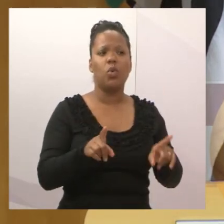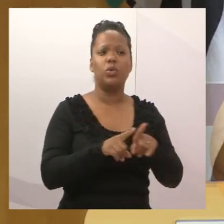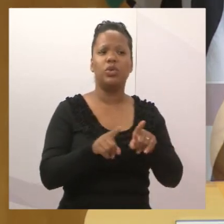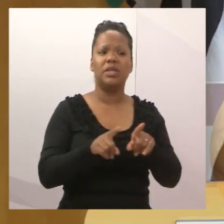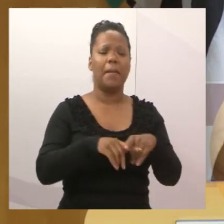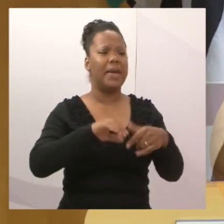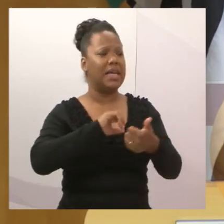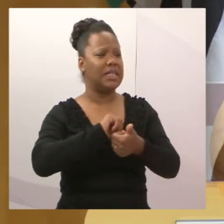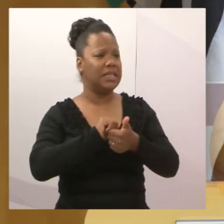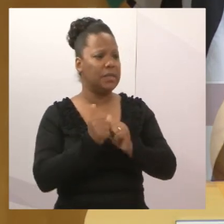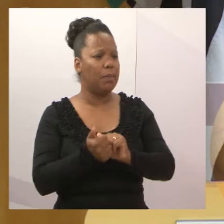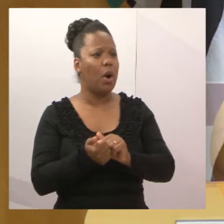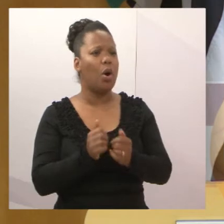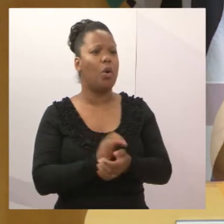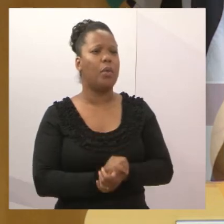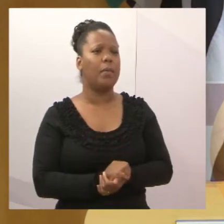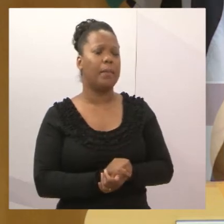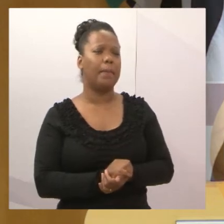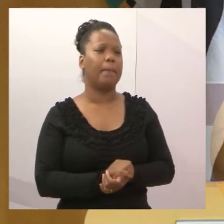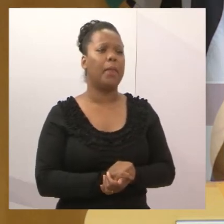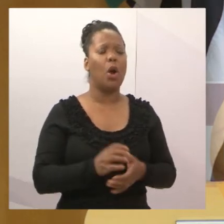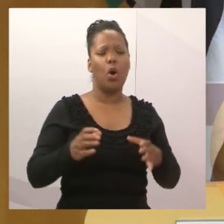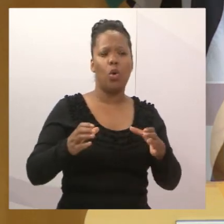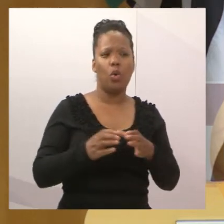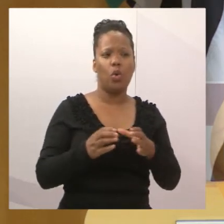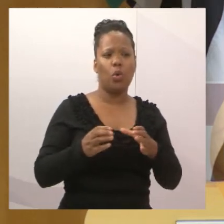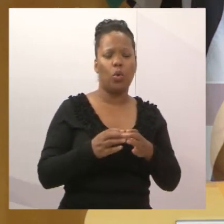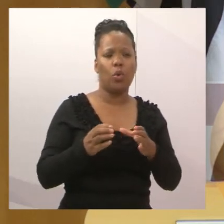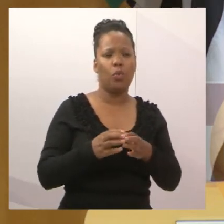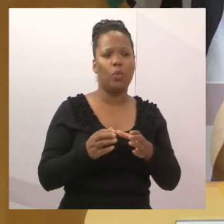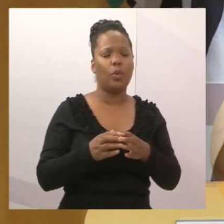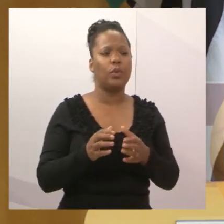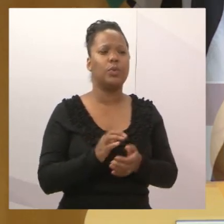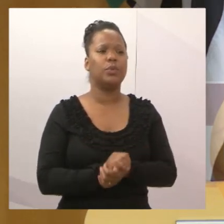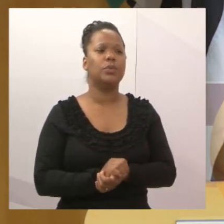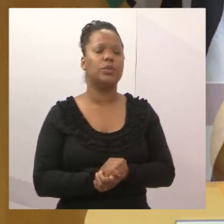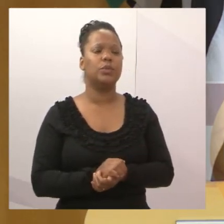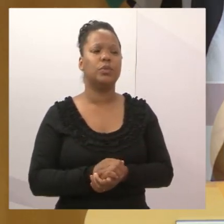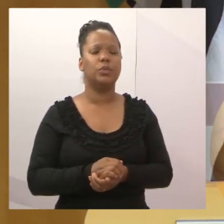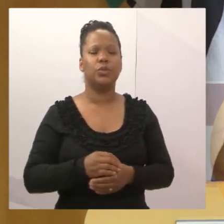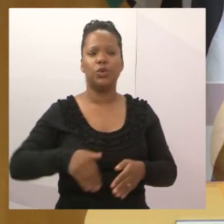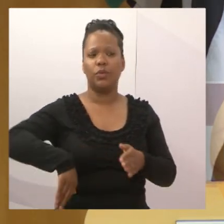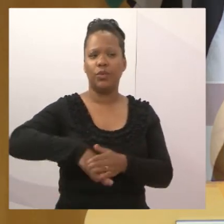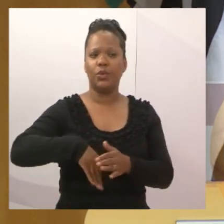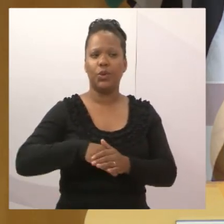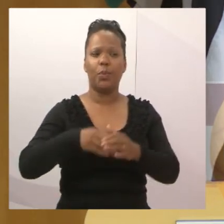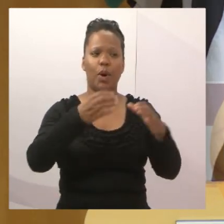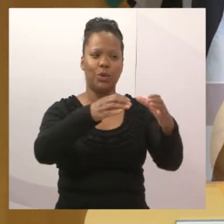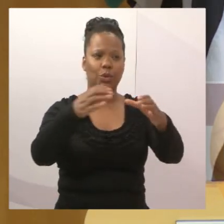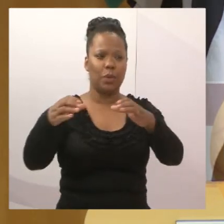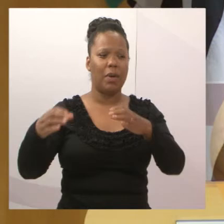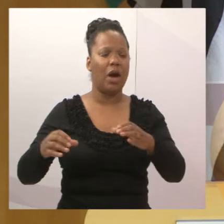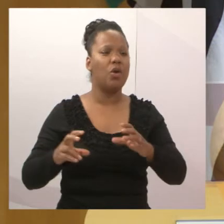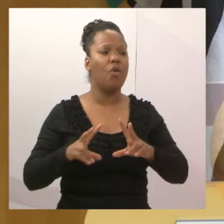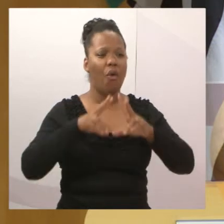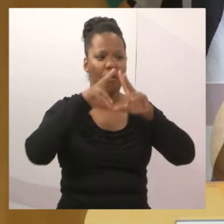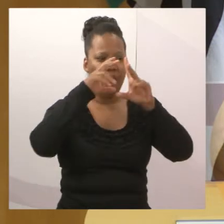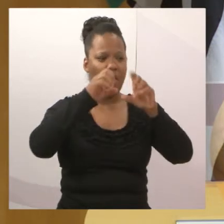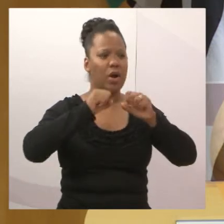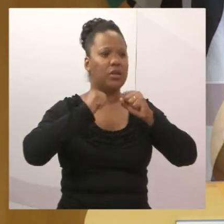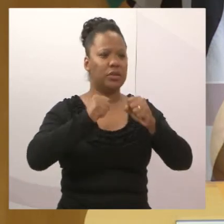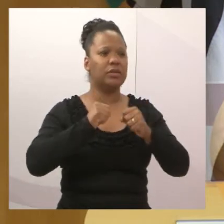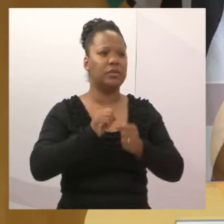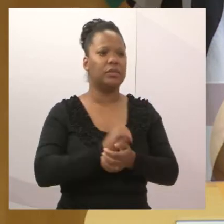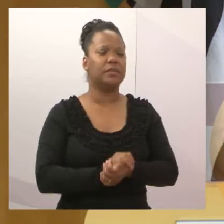nas categorias de base, né, nos times amador, porque precisa para que a gente possa fortalecer assim o esporte na nossa